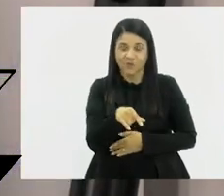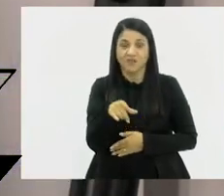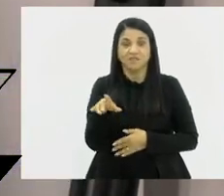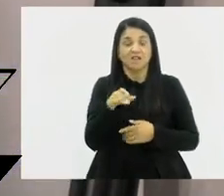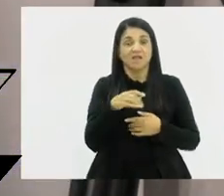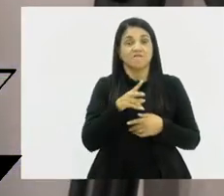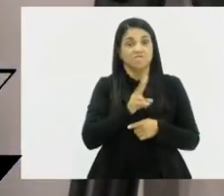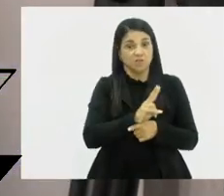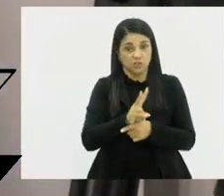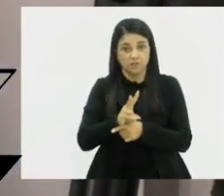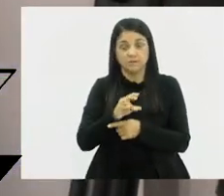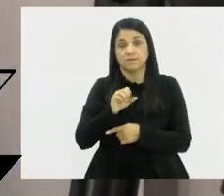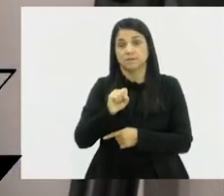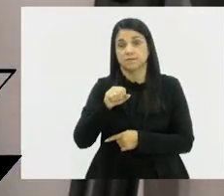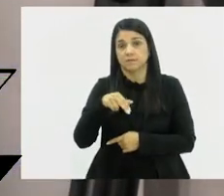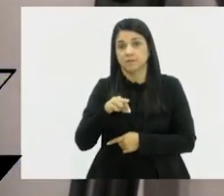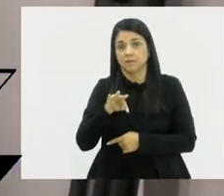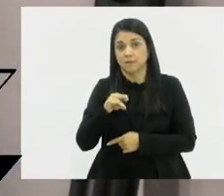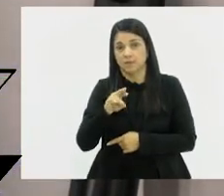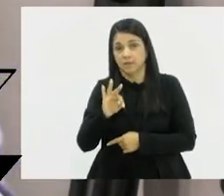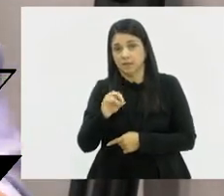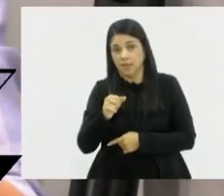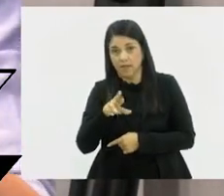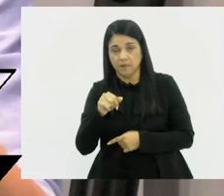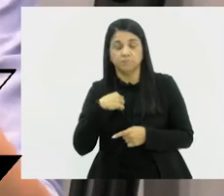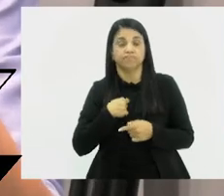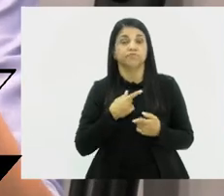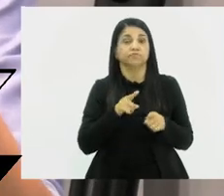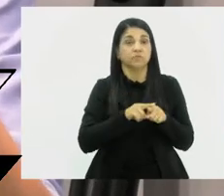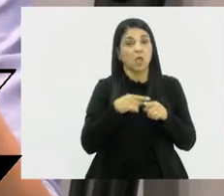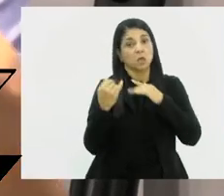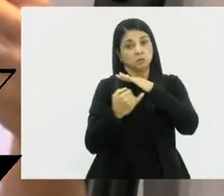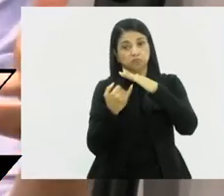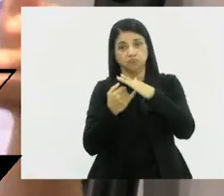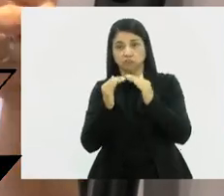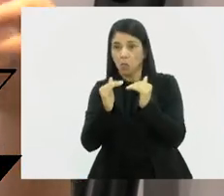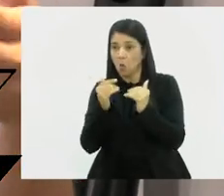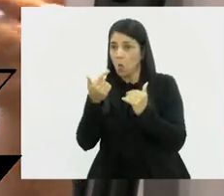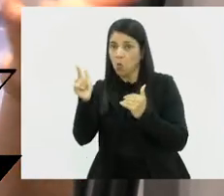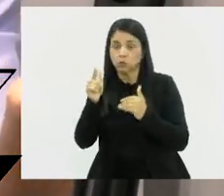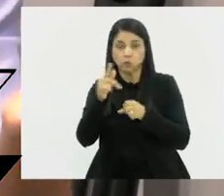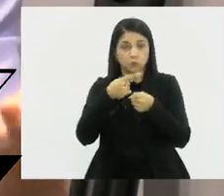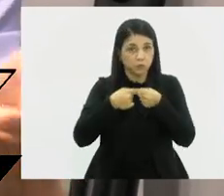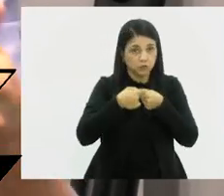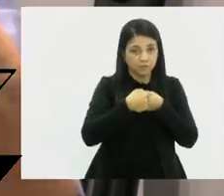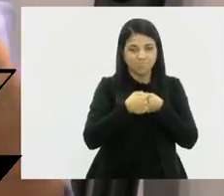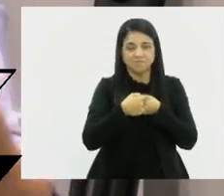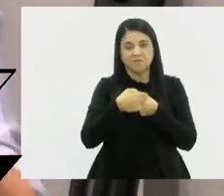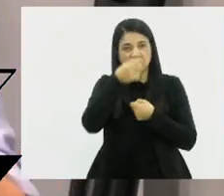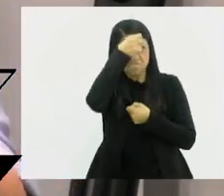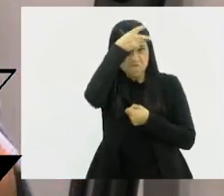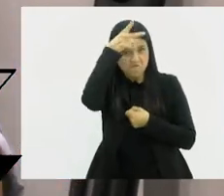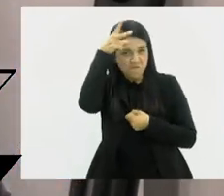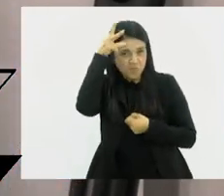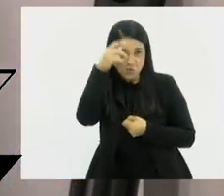vigilância sanitária, nós temos autoridades municipais de outros municípios, e, mais uma vez, a Prefeitura do Rio se esquiva de uma